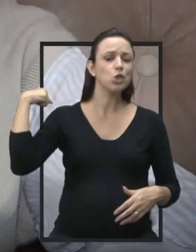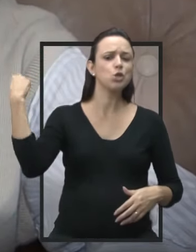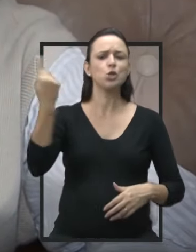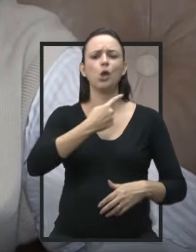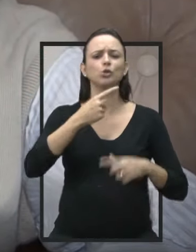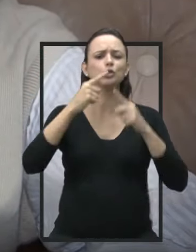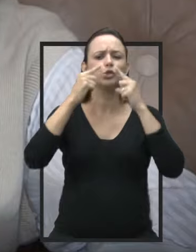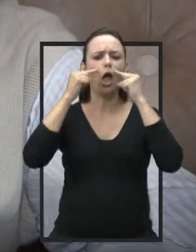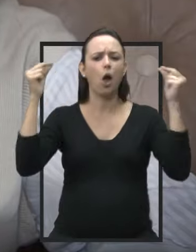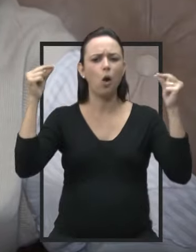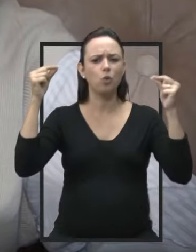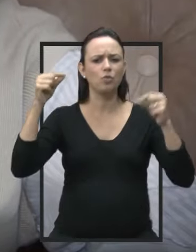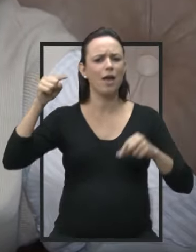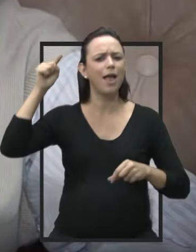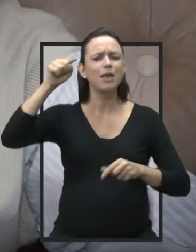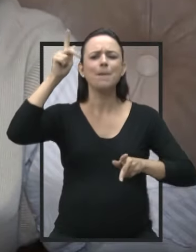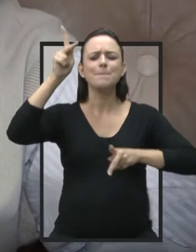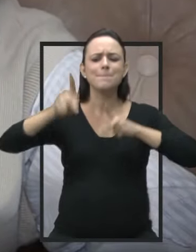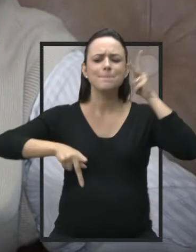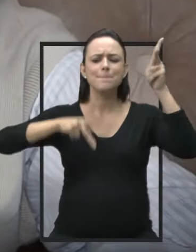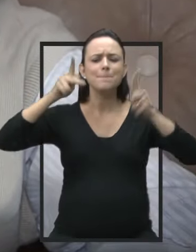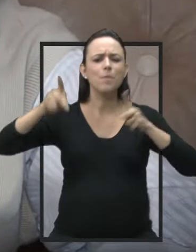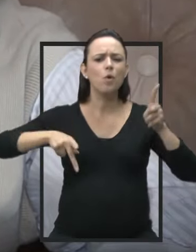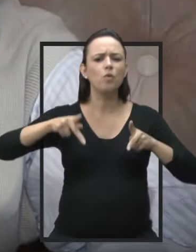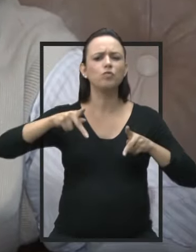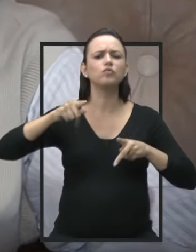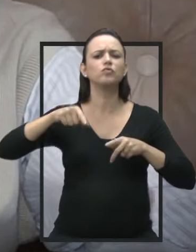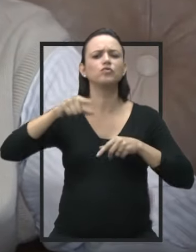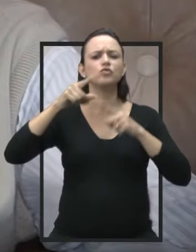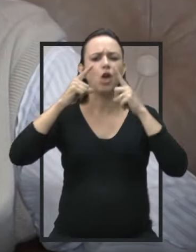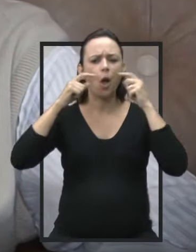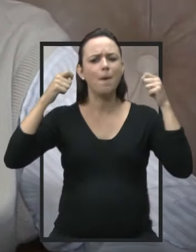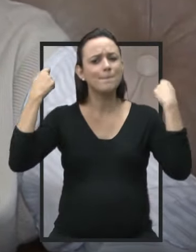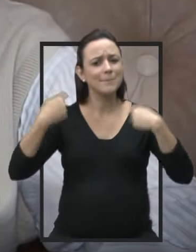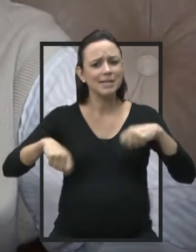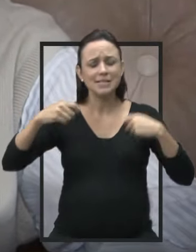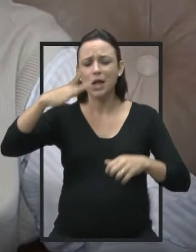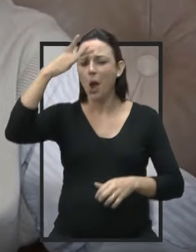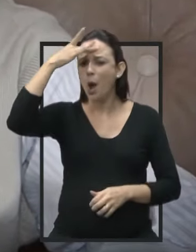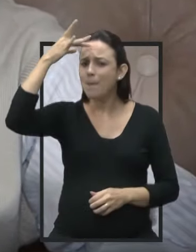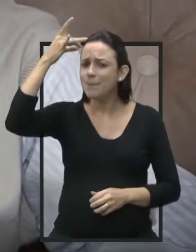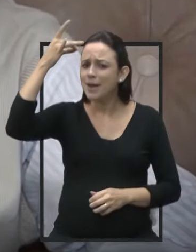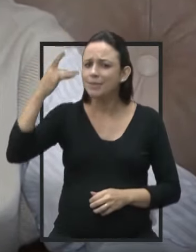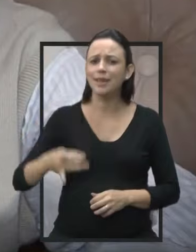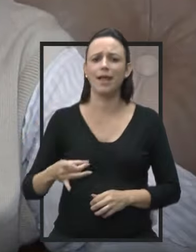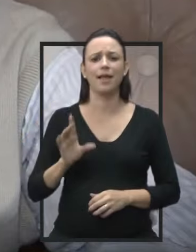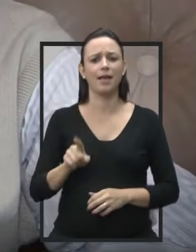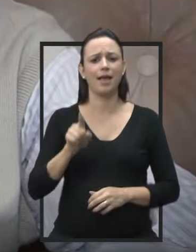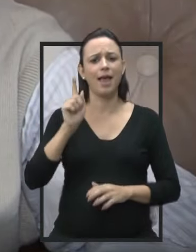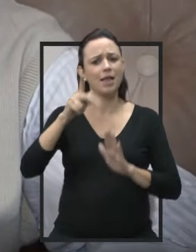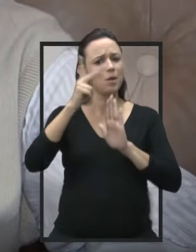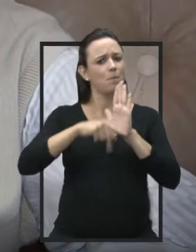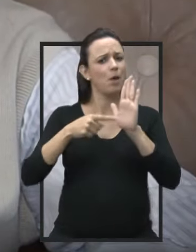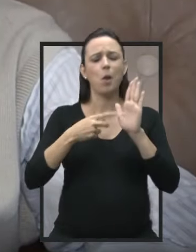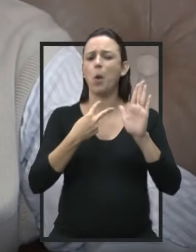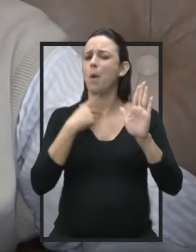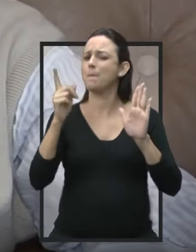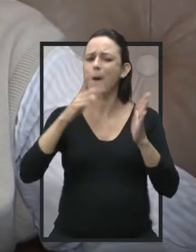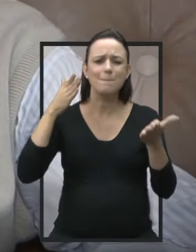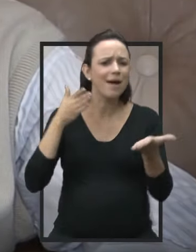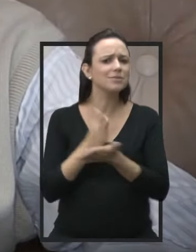Jaú, esse povo de Jaú, precisa compreender que esse projeto não